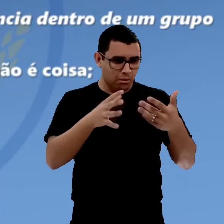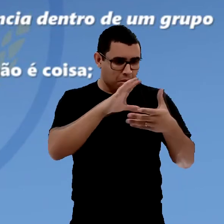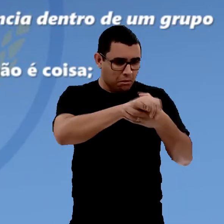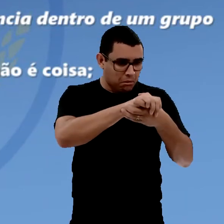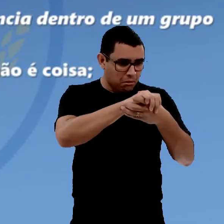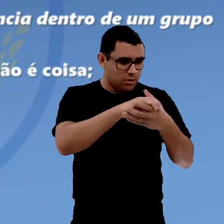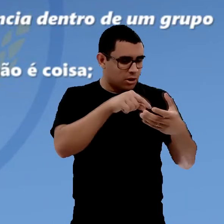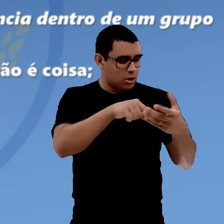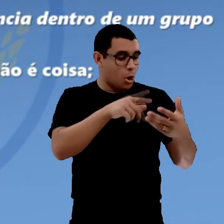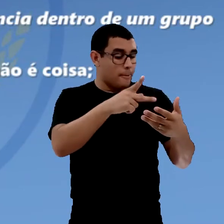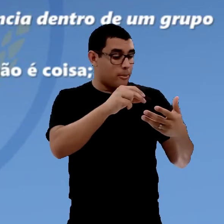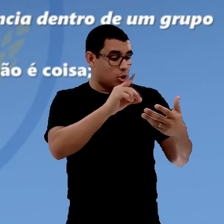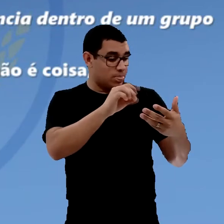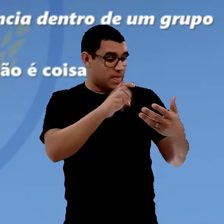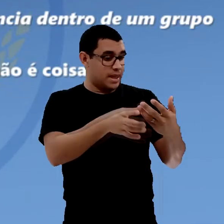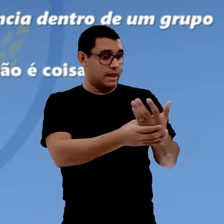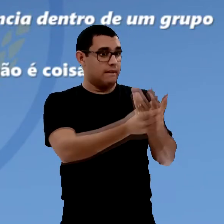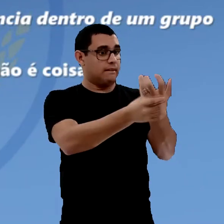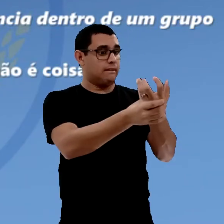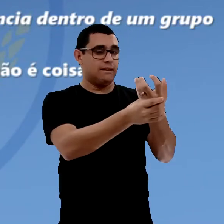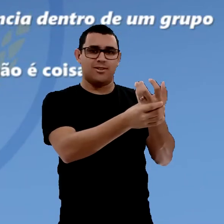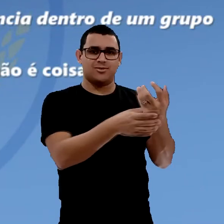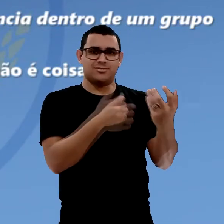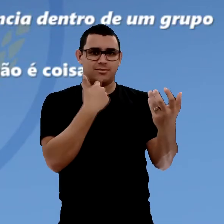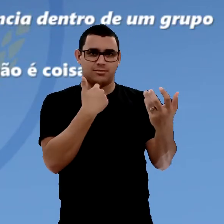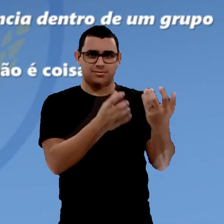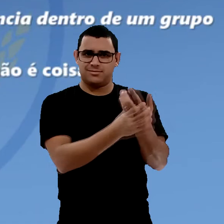uma coisa. Você não pode medir o poder